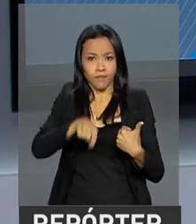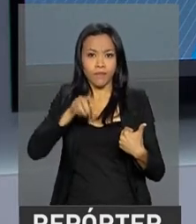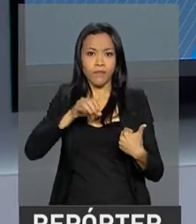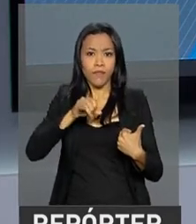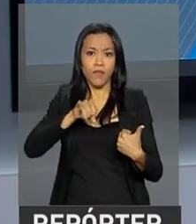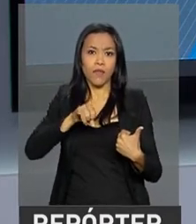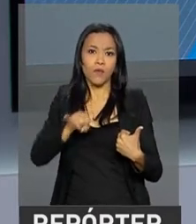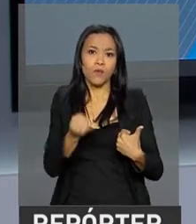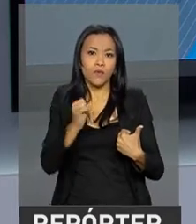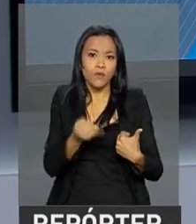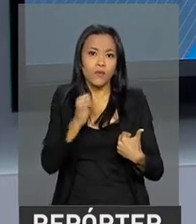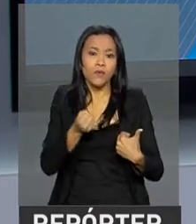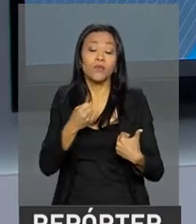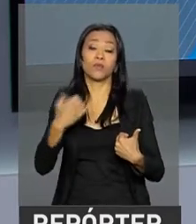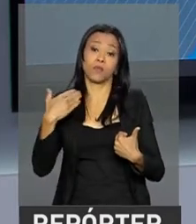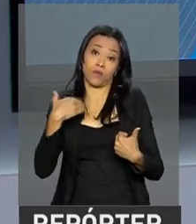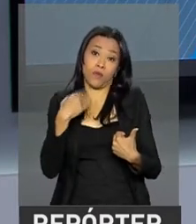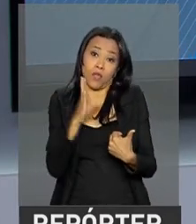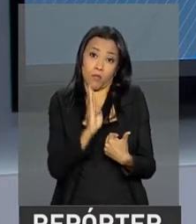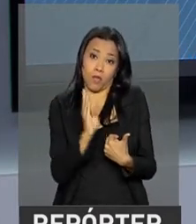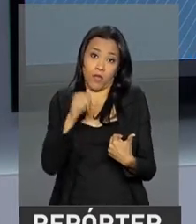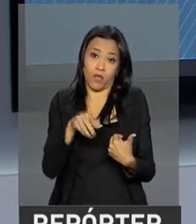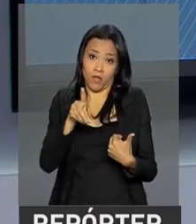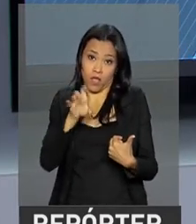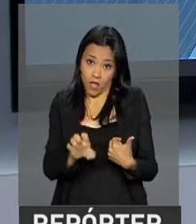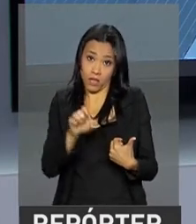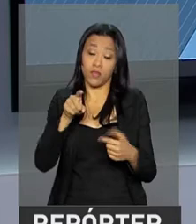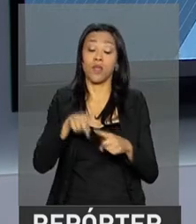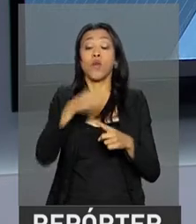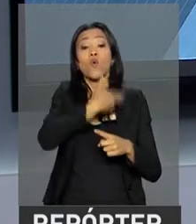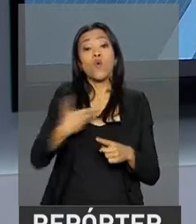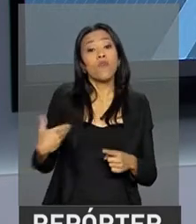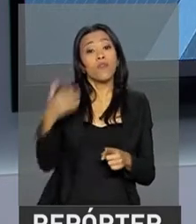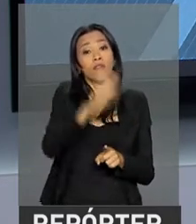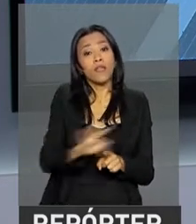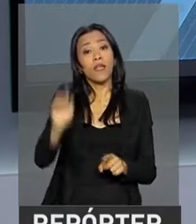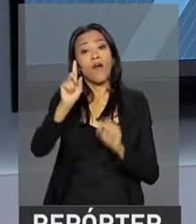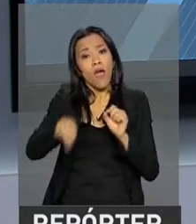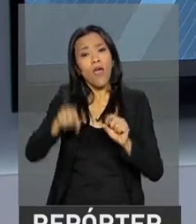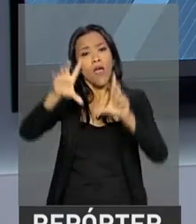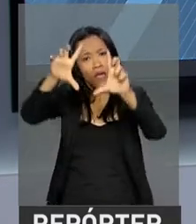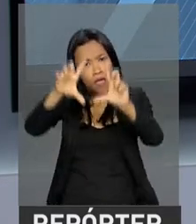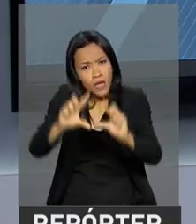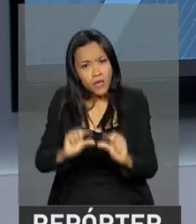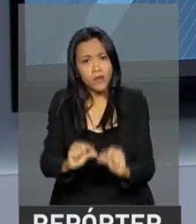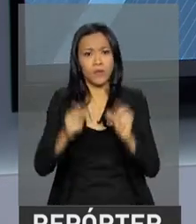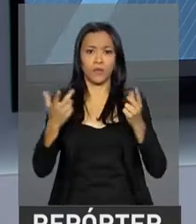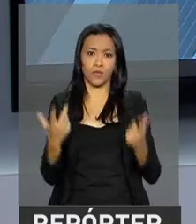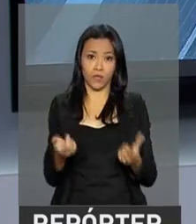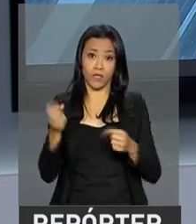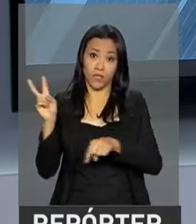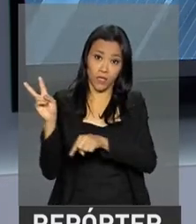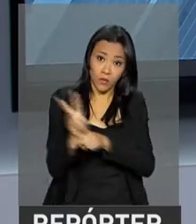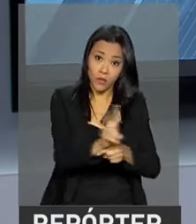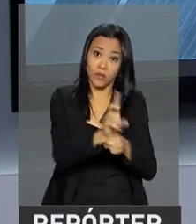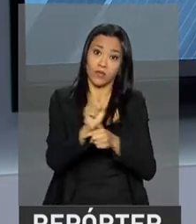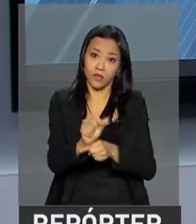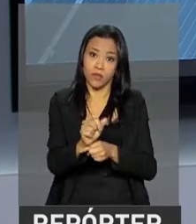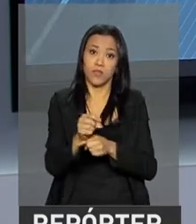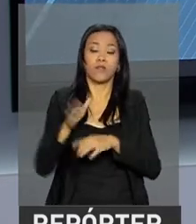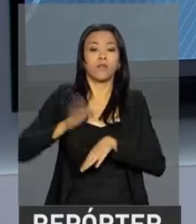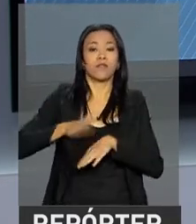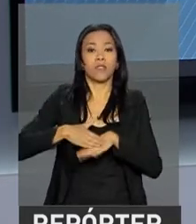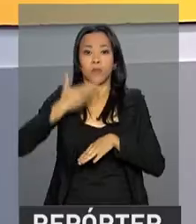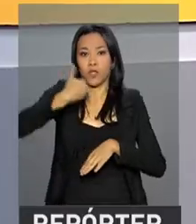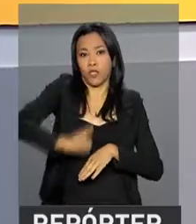financiamentos de longo prazo. A intenção do governo federal com a medida é reduzir subsídios concedidos em financiamentos do